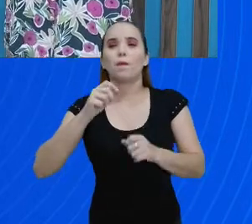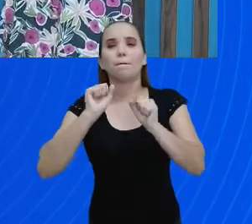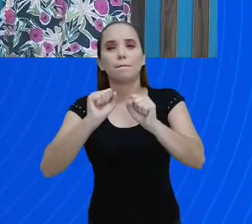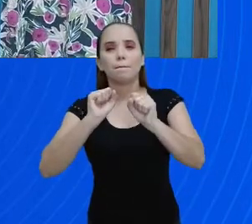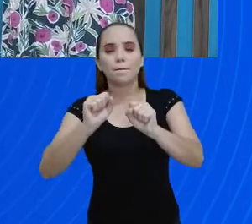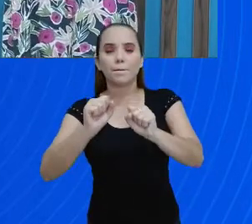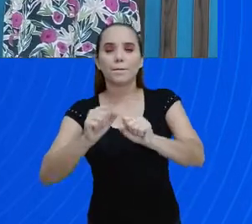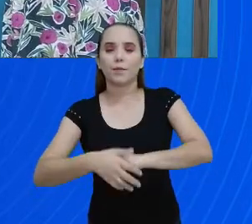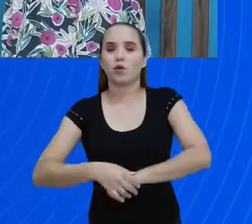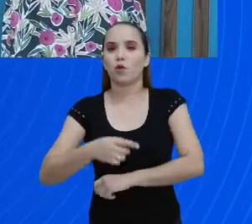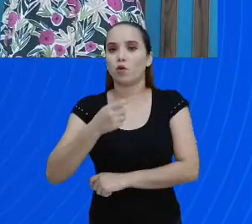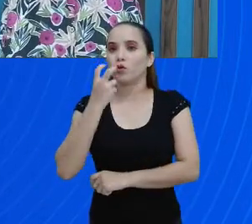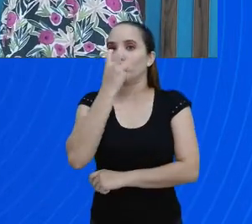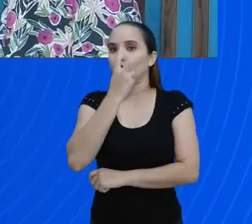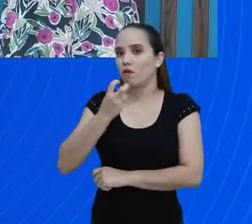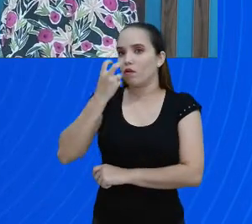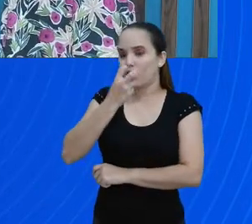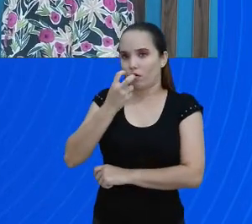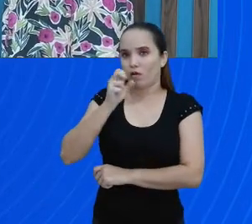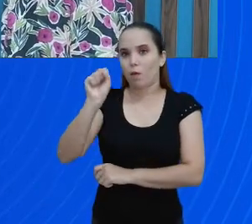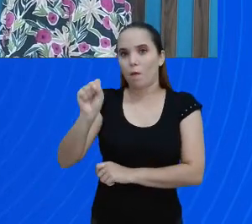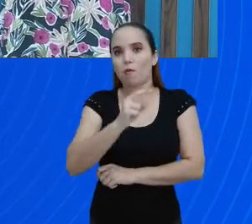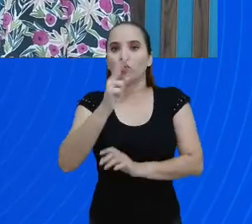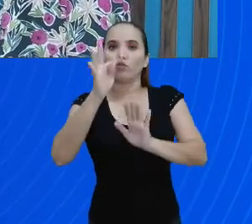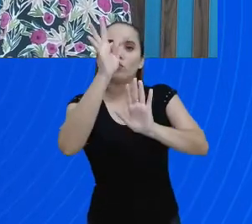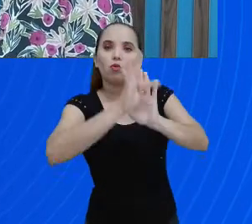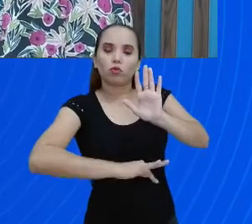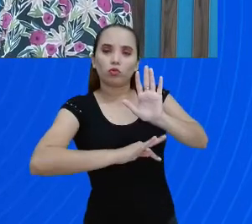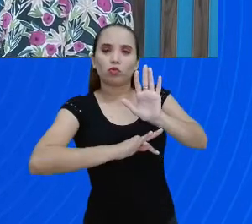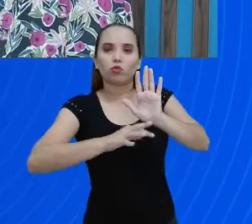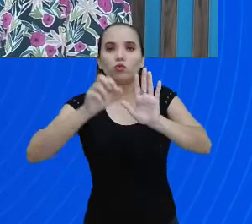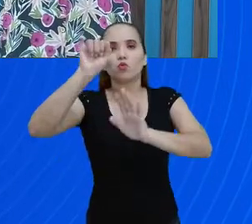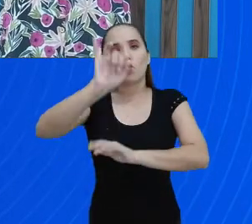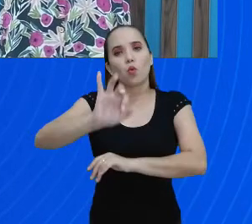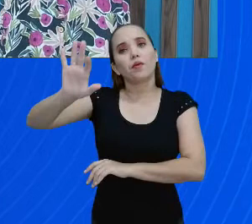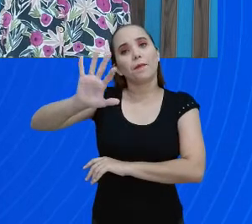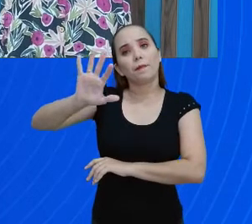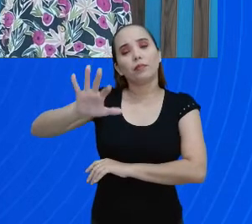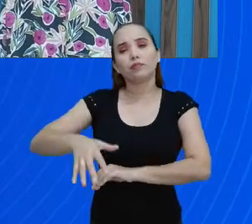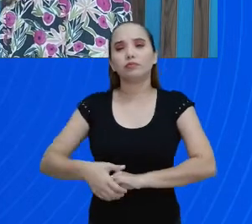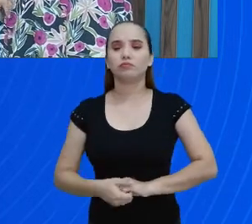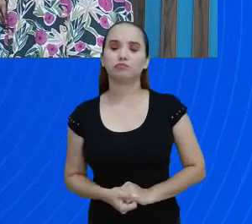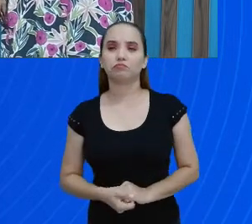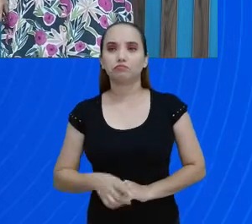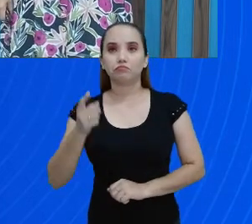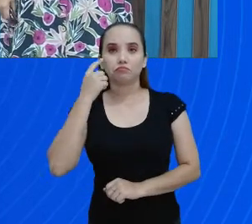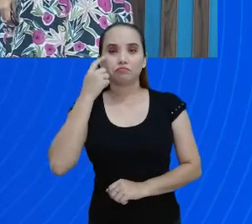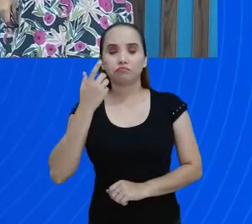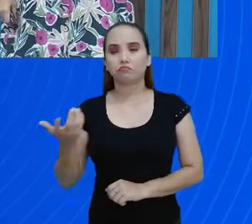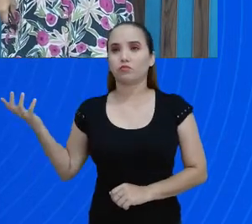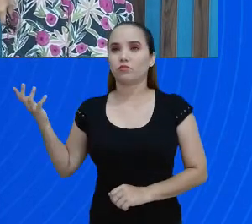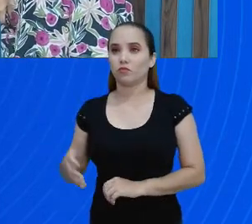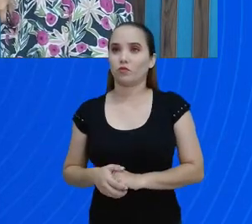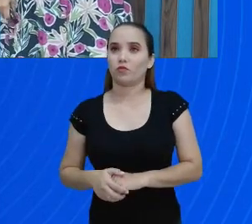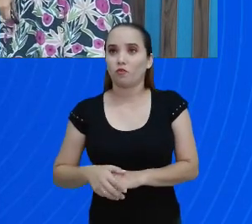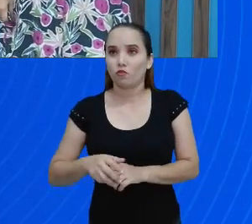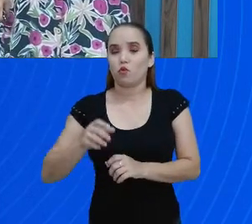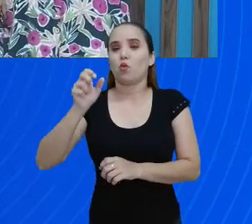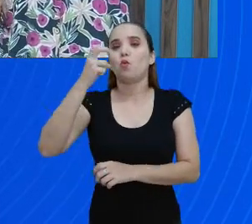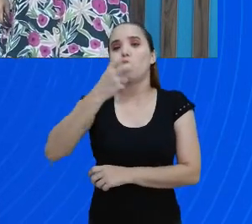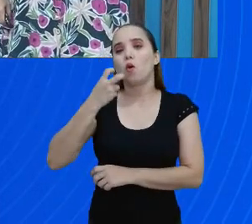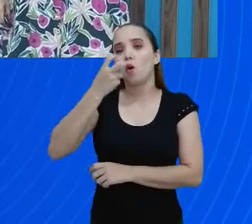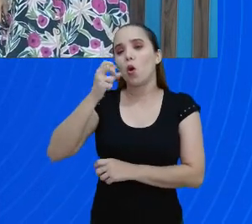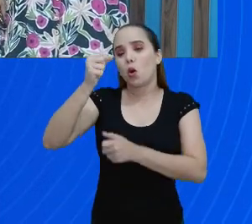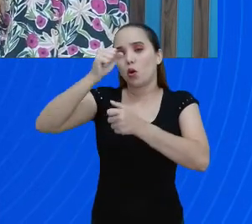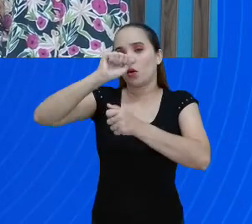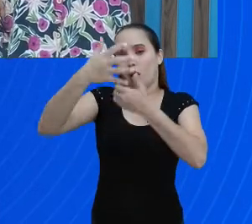oralmente, textualmente ou por imagem. Vamos ver alguns exemplos? Oralmente, exemplo de uma descrição